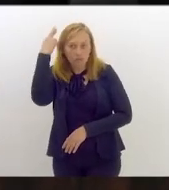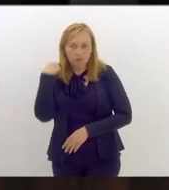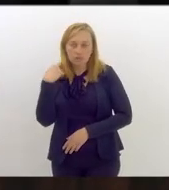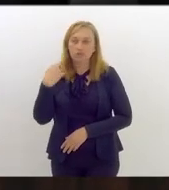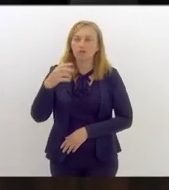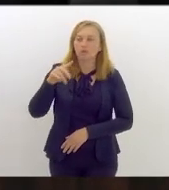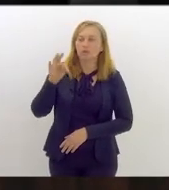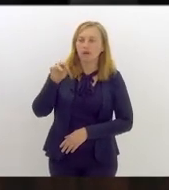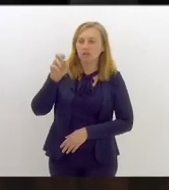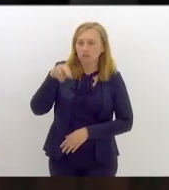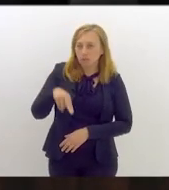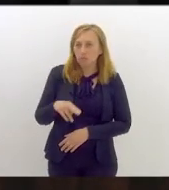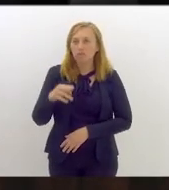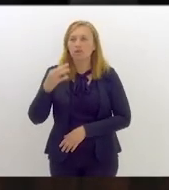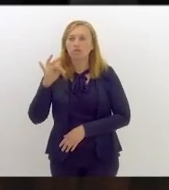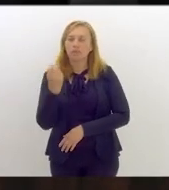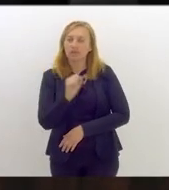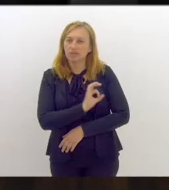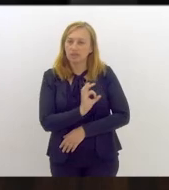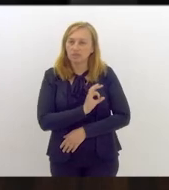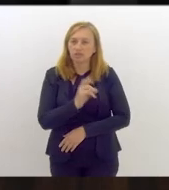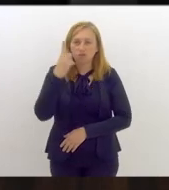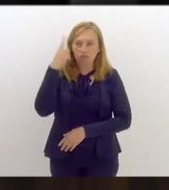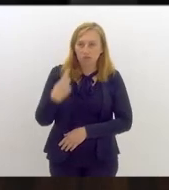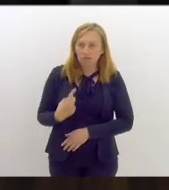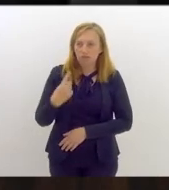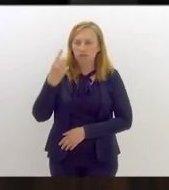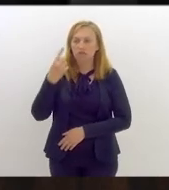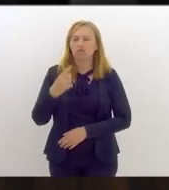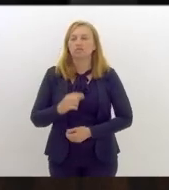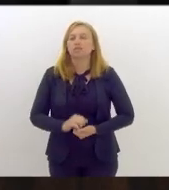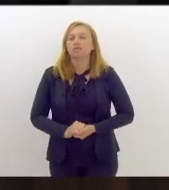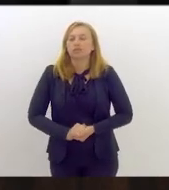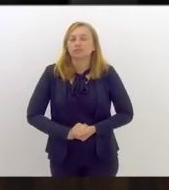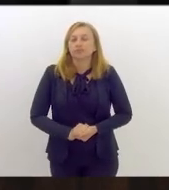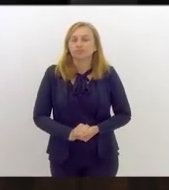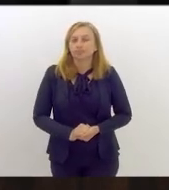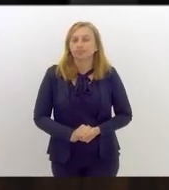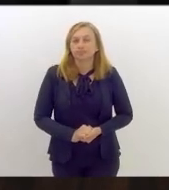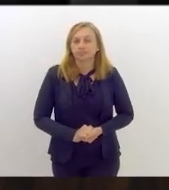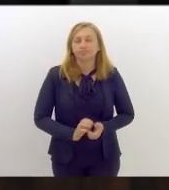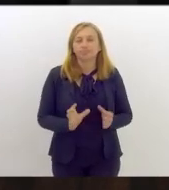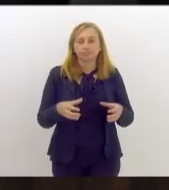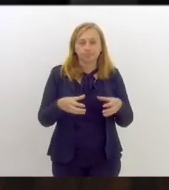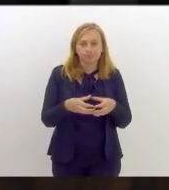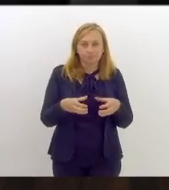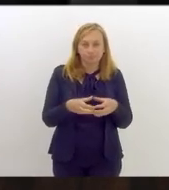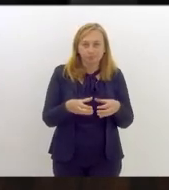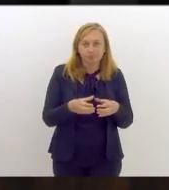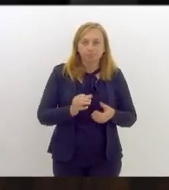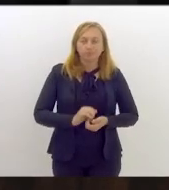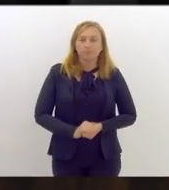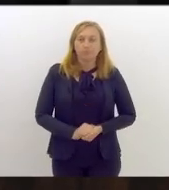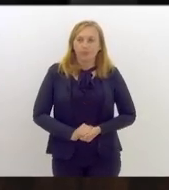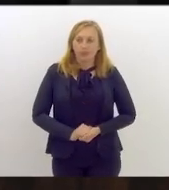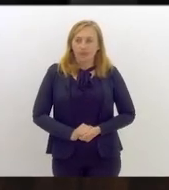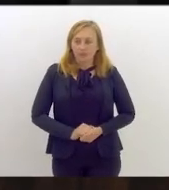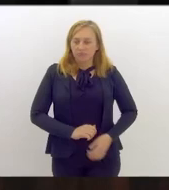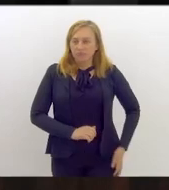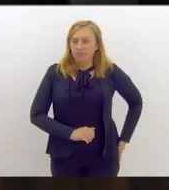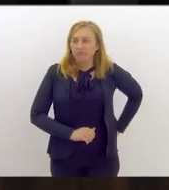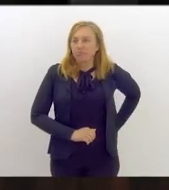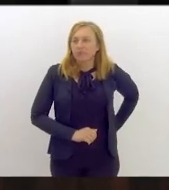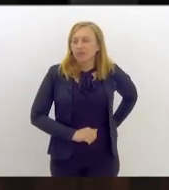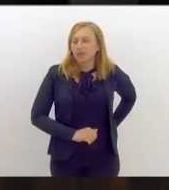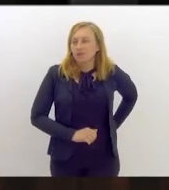Wellington José, Marta Rocha, Dani Monteiro e Luiz Paulo. Pendendo de pareceres das comissões de